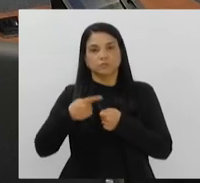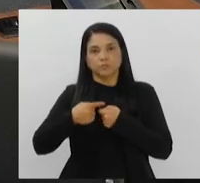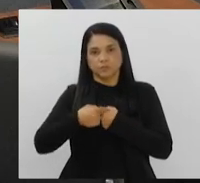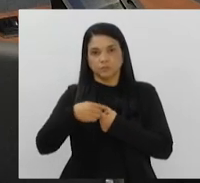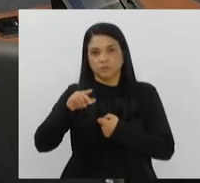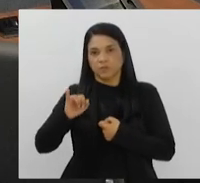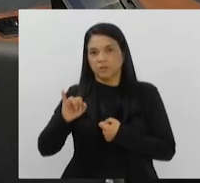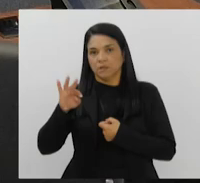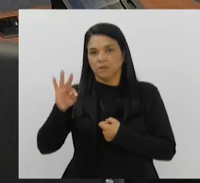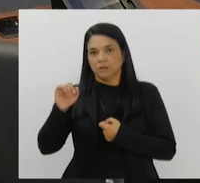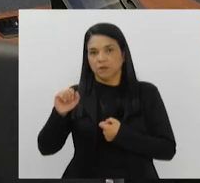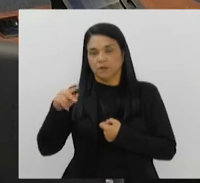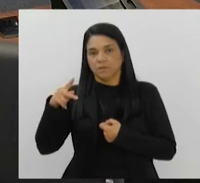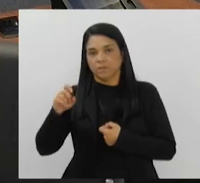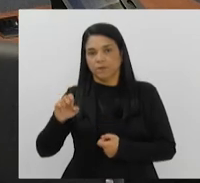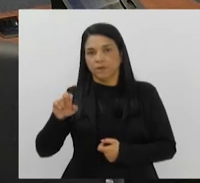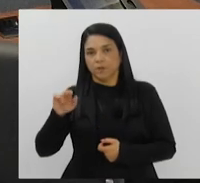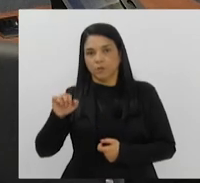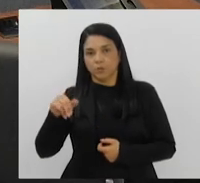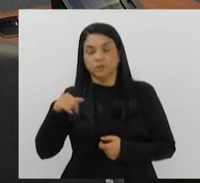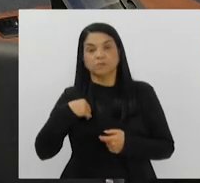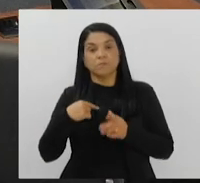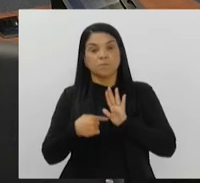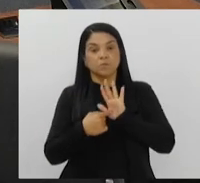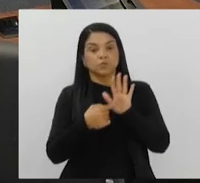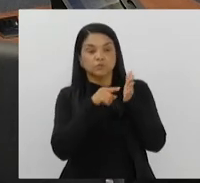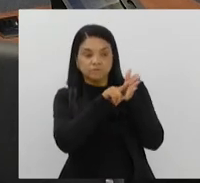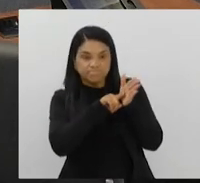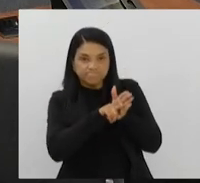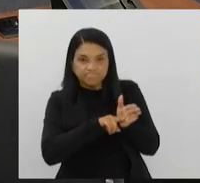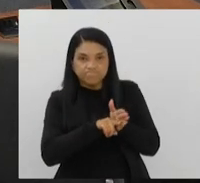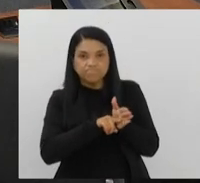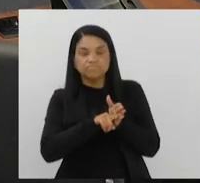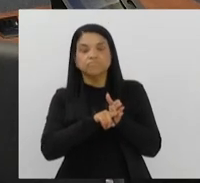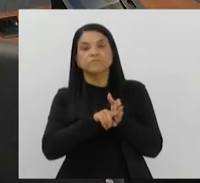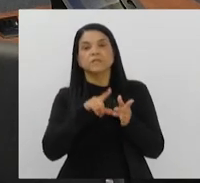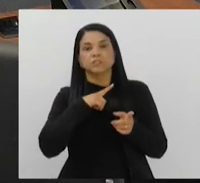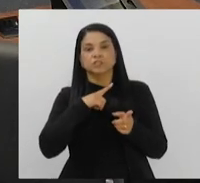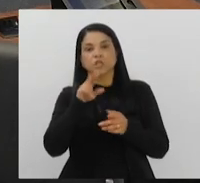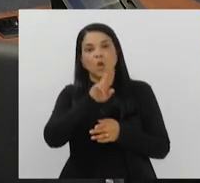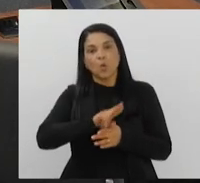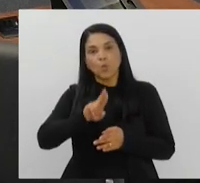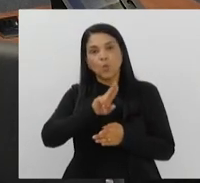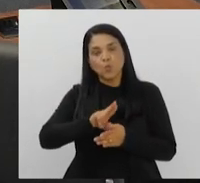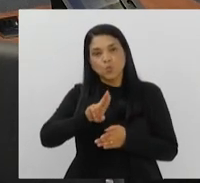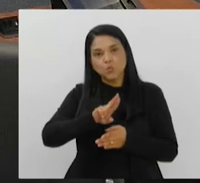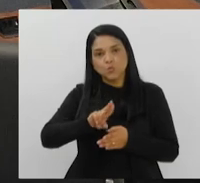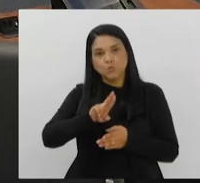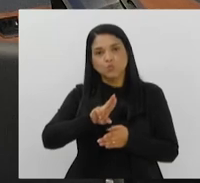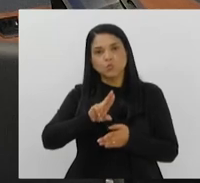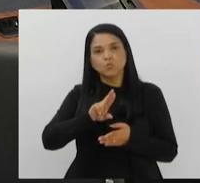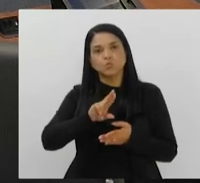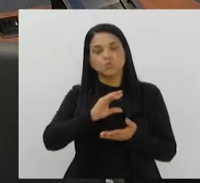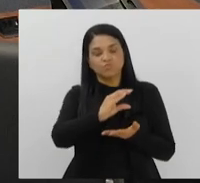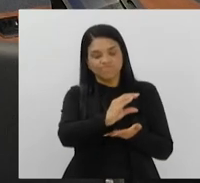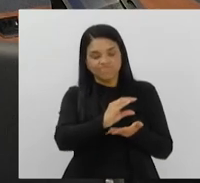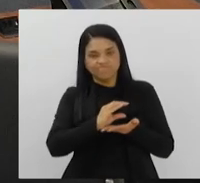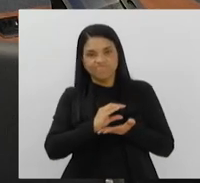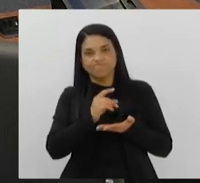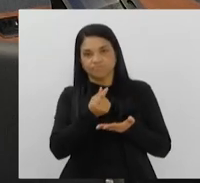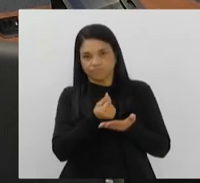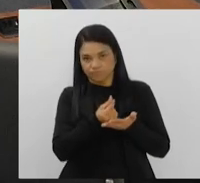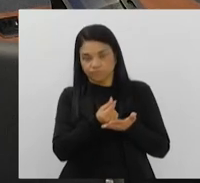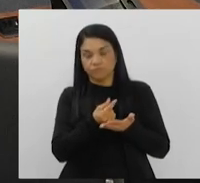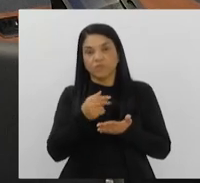que as investigações até então mostraram que havia uma utilização indevida de contratações via RPA, que é o recibo de